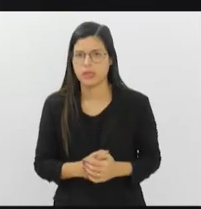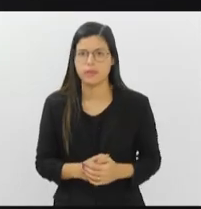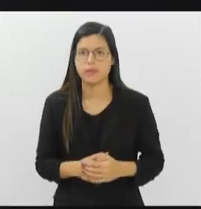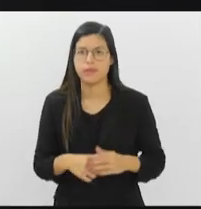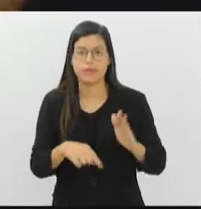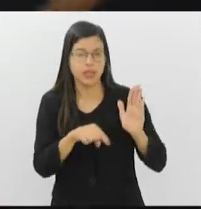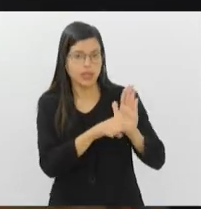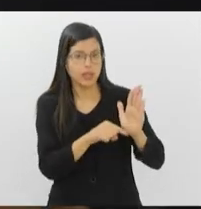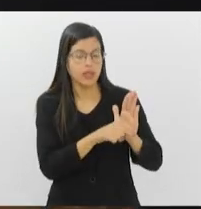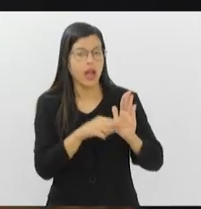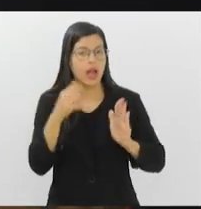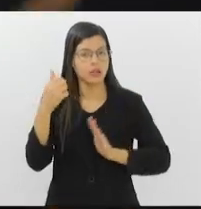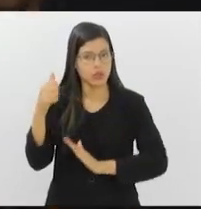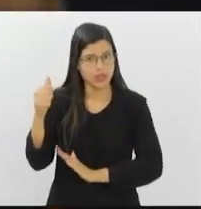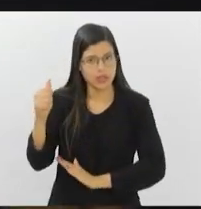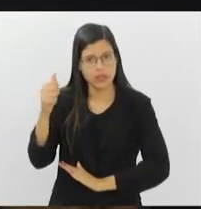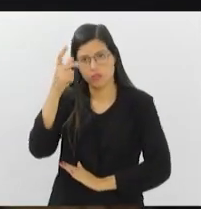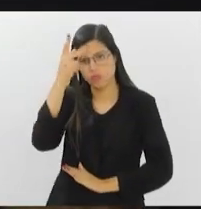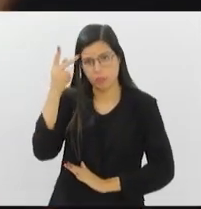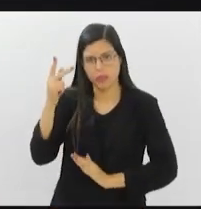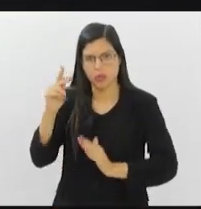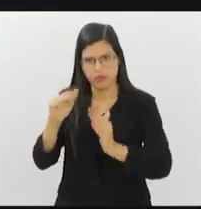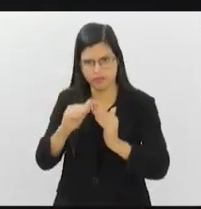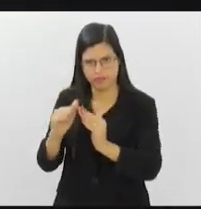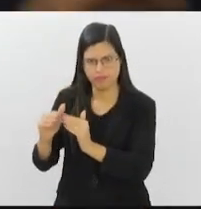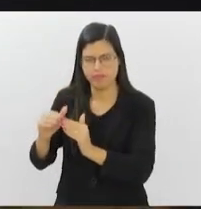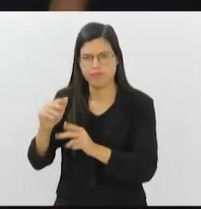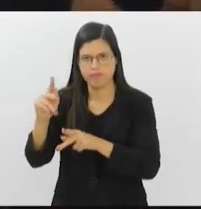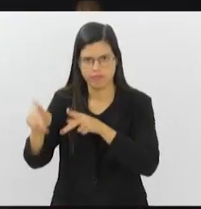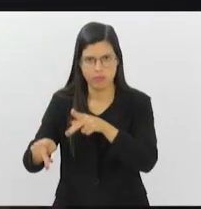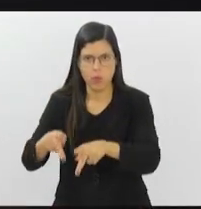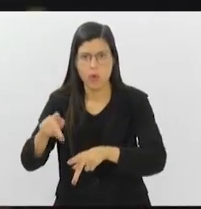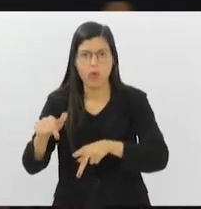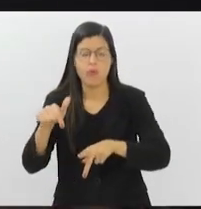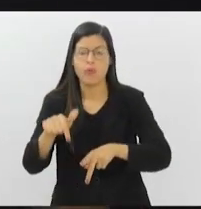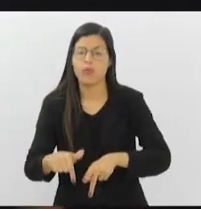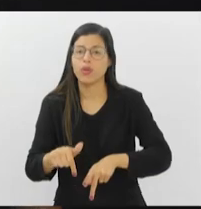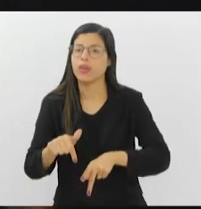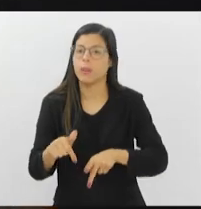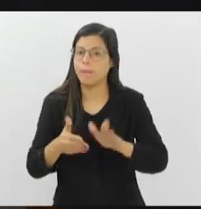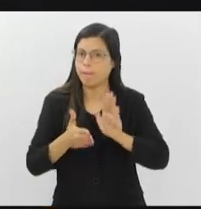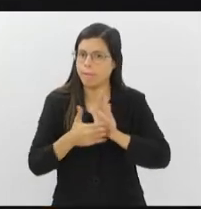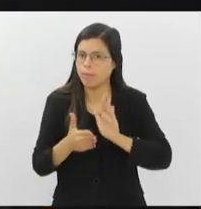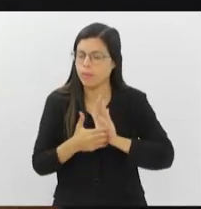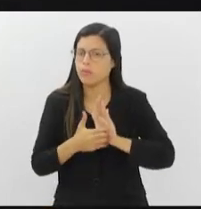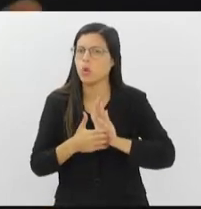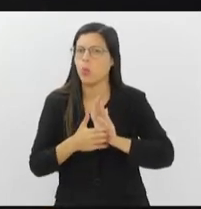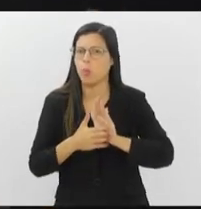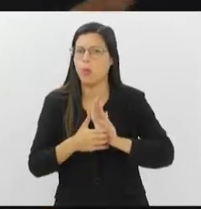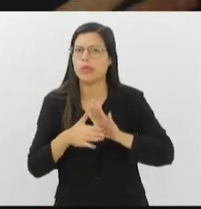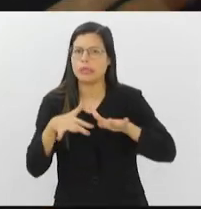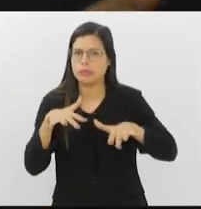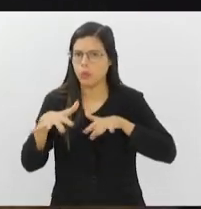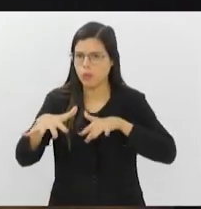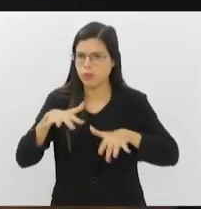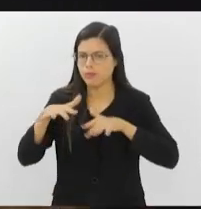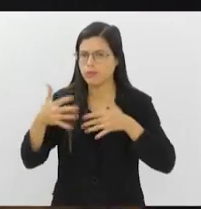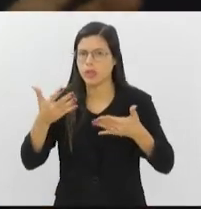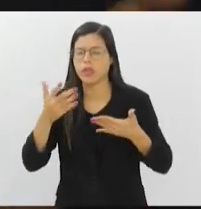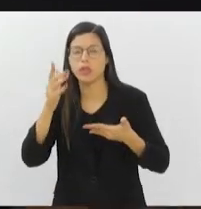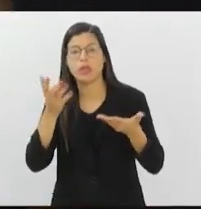ições de moradores que no fundo são as vítimas e quem propôs essa movimentação eles queriam diminuir os